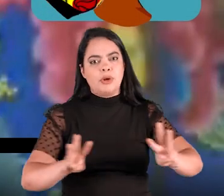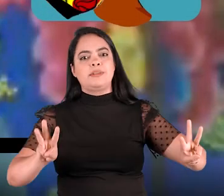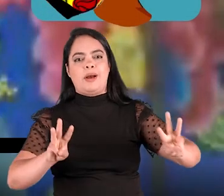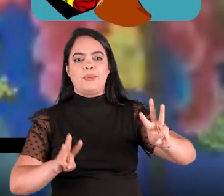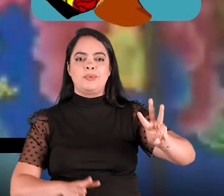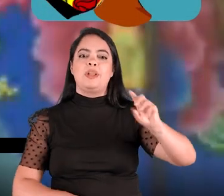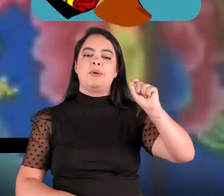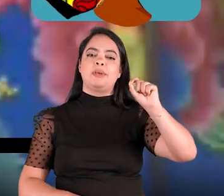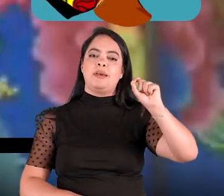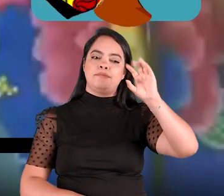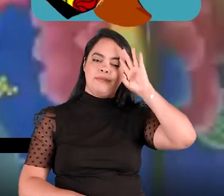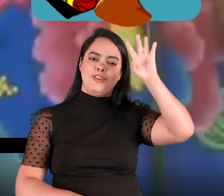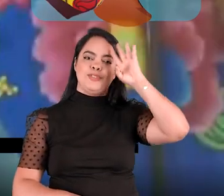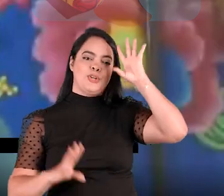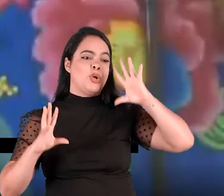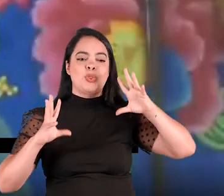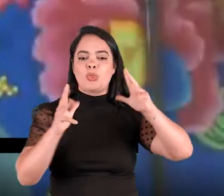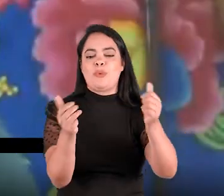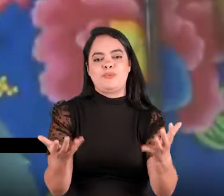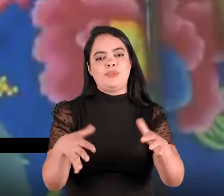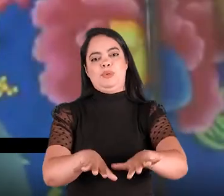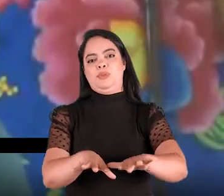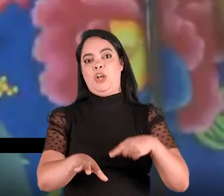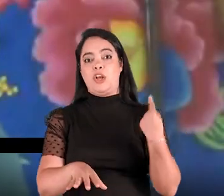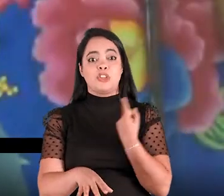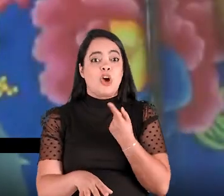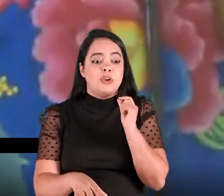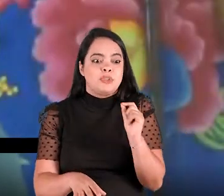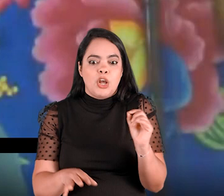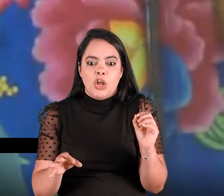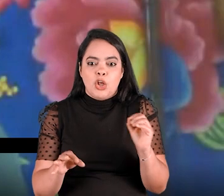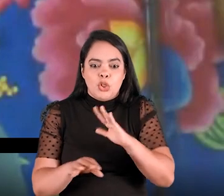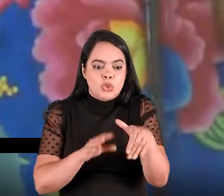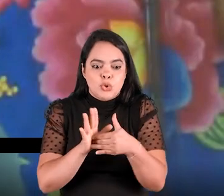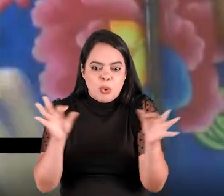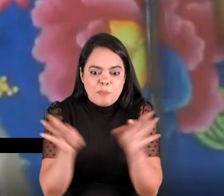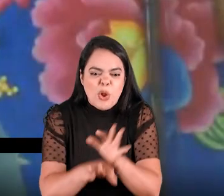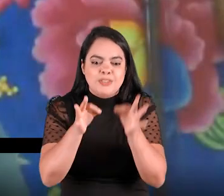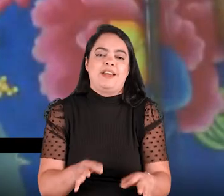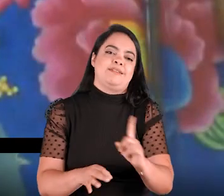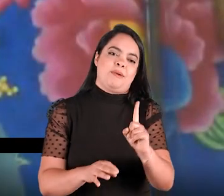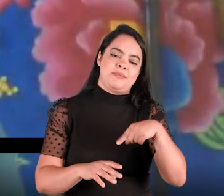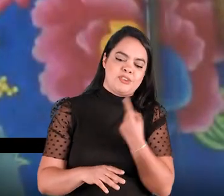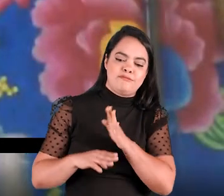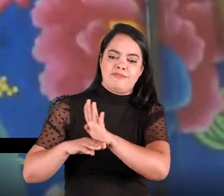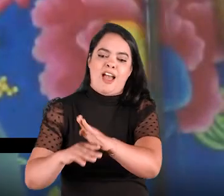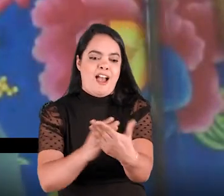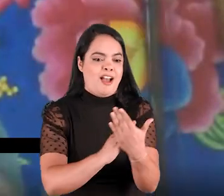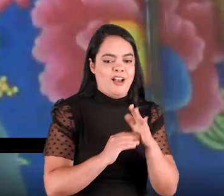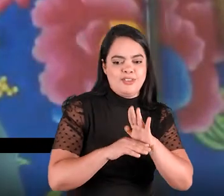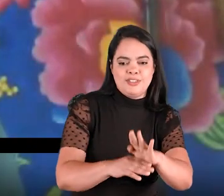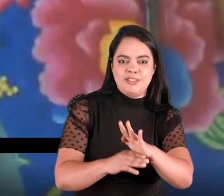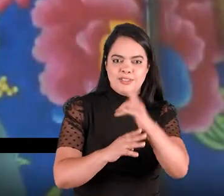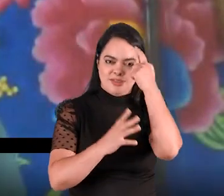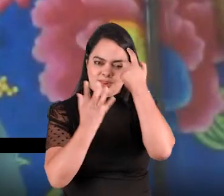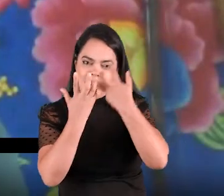pensando em todos, né? A gente não vai acertar de cara, mas a gente está um ajudando o outro a pensar